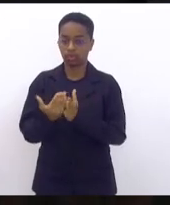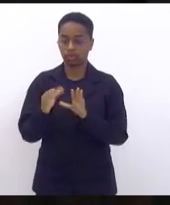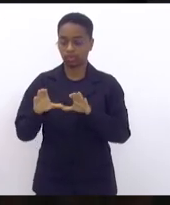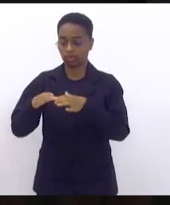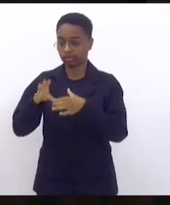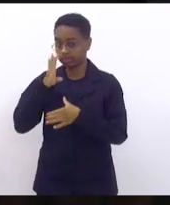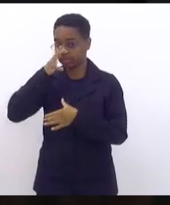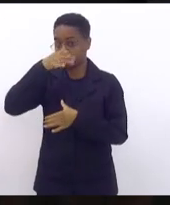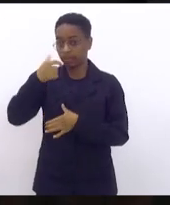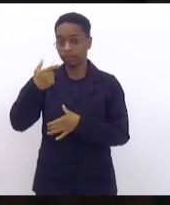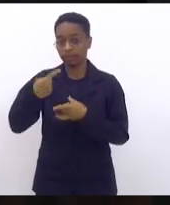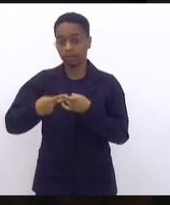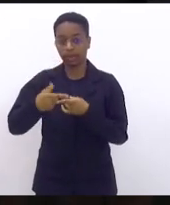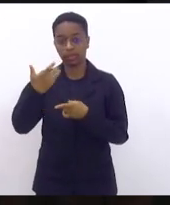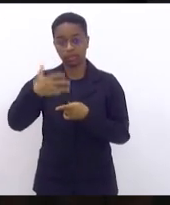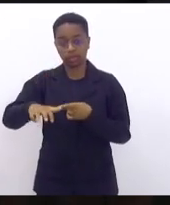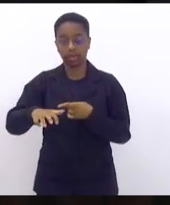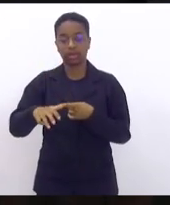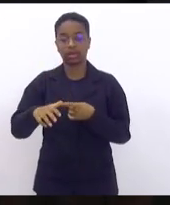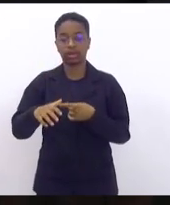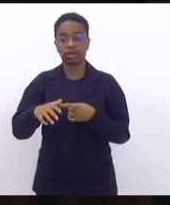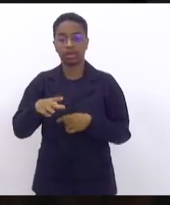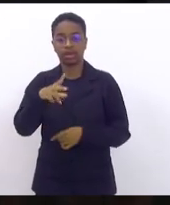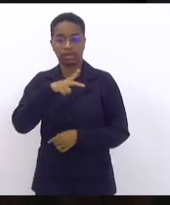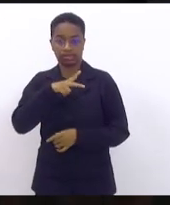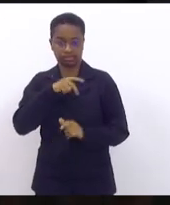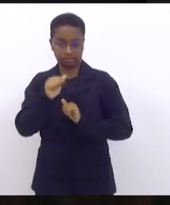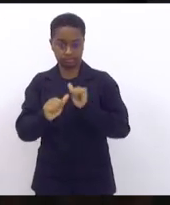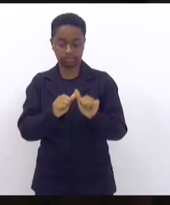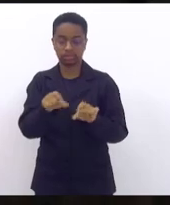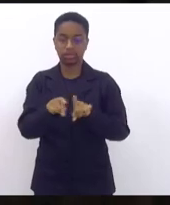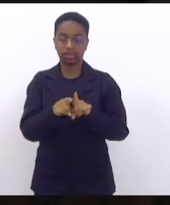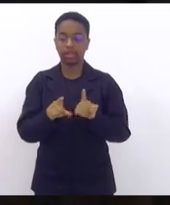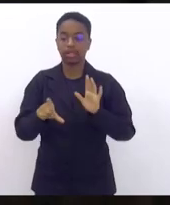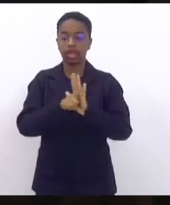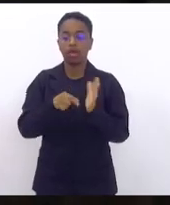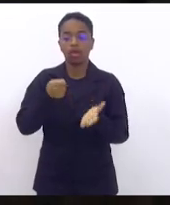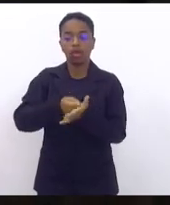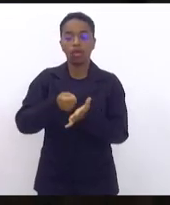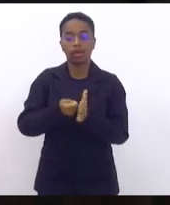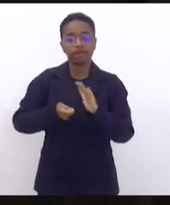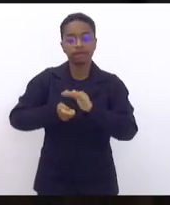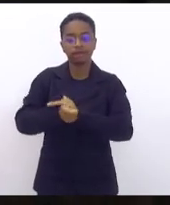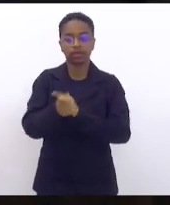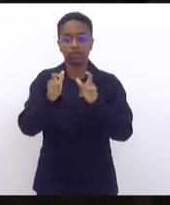não privatização, e a lei vai obrigar exatamente o investimento e a valorização